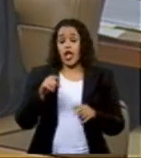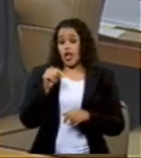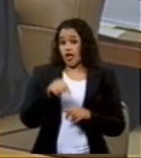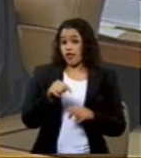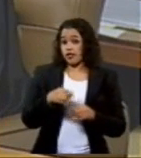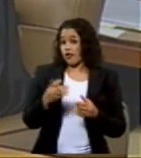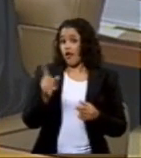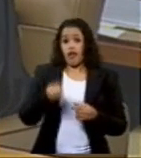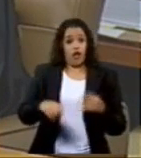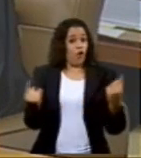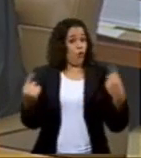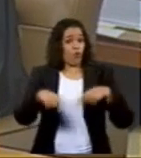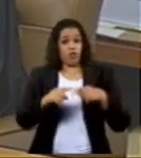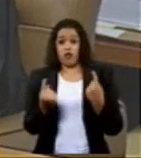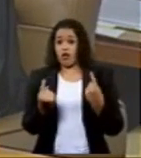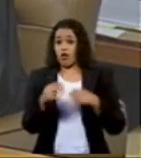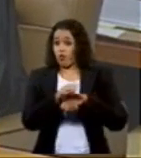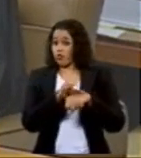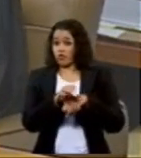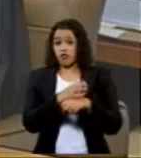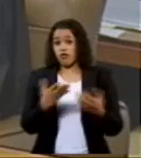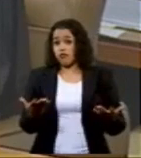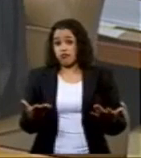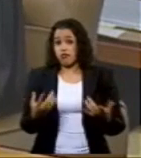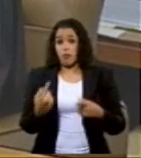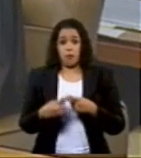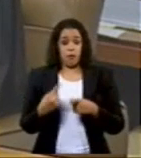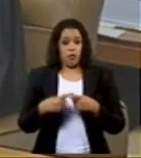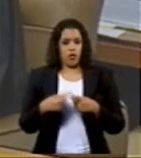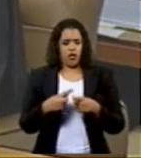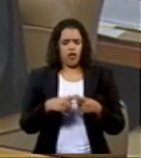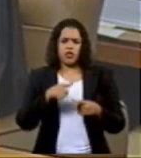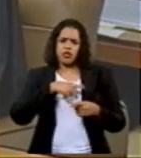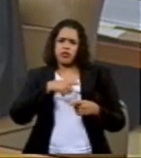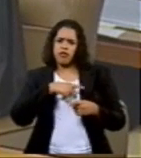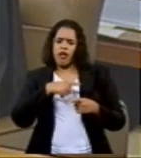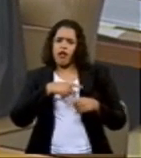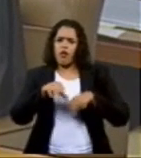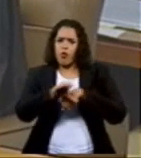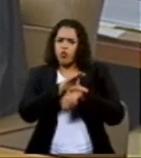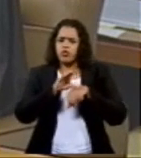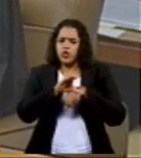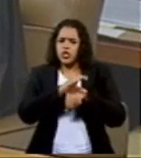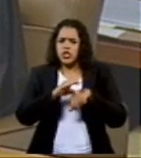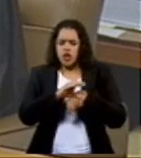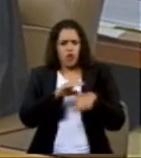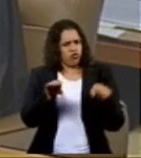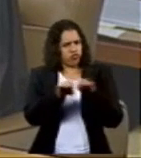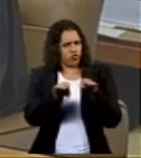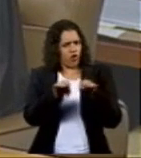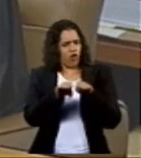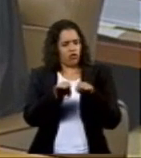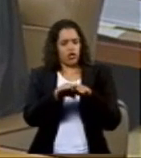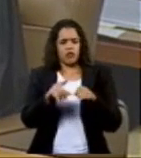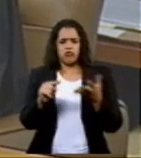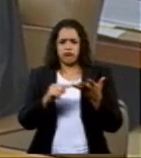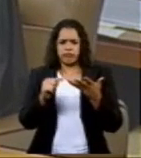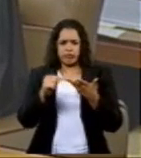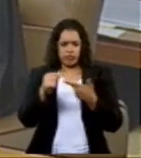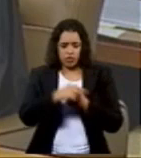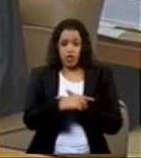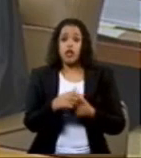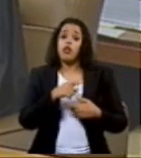portanto, é inconstitucional por afrontar os dispositivos constitucionais que ali menciona,